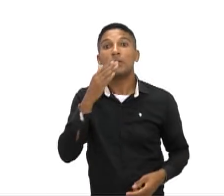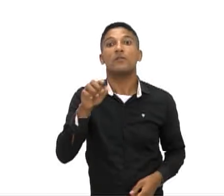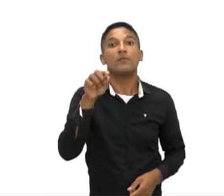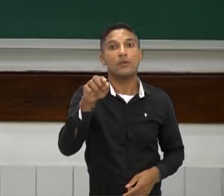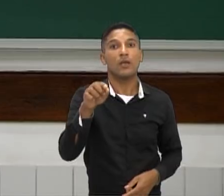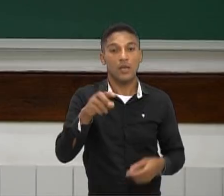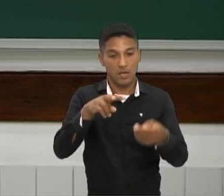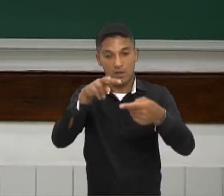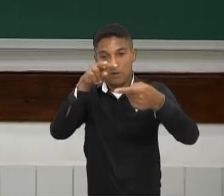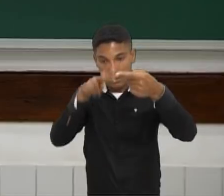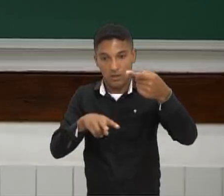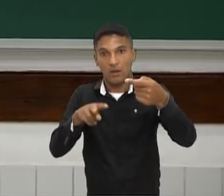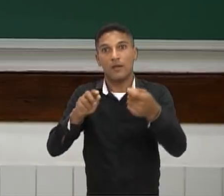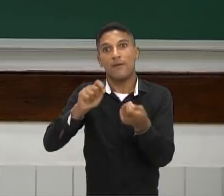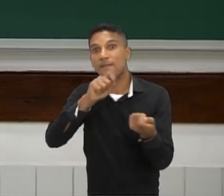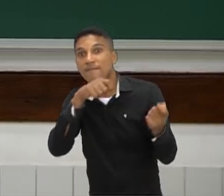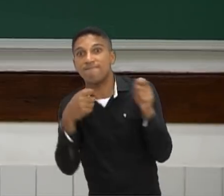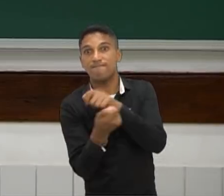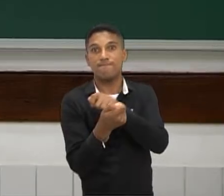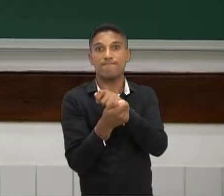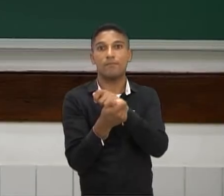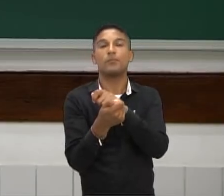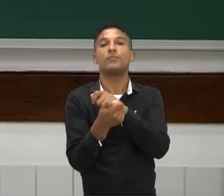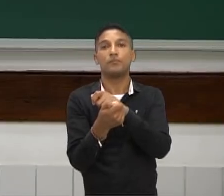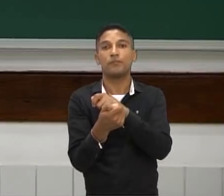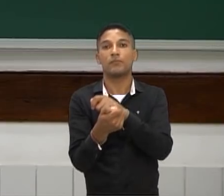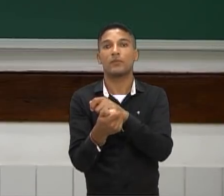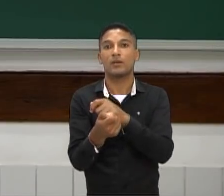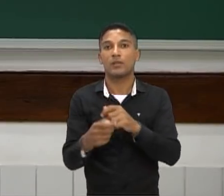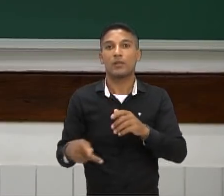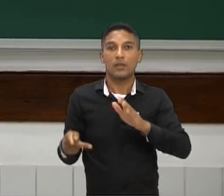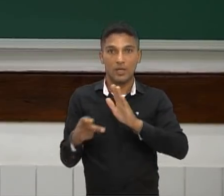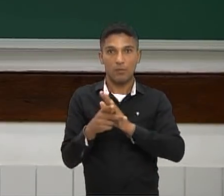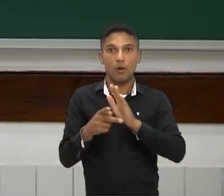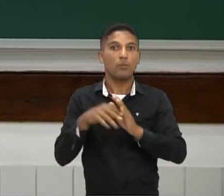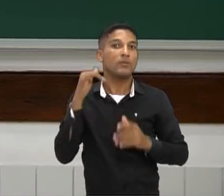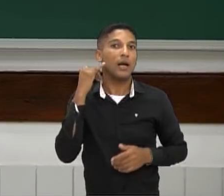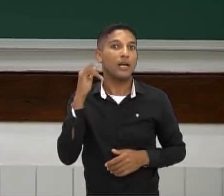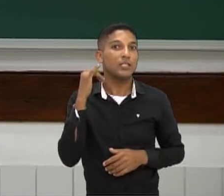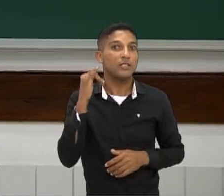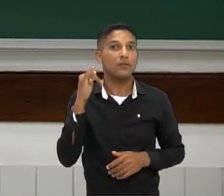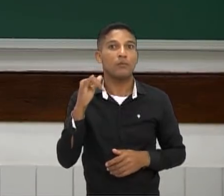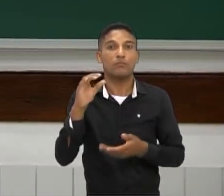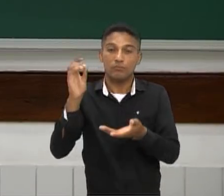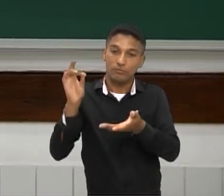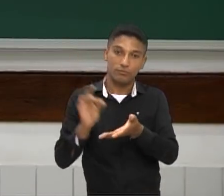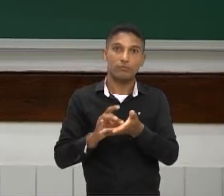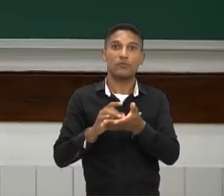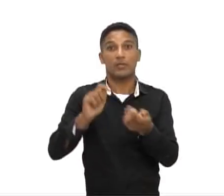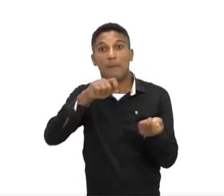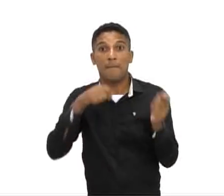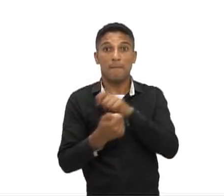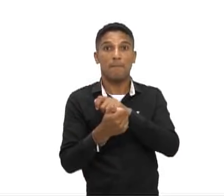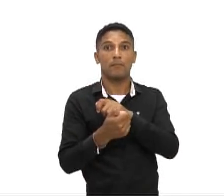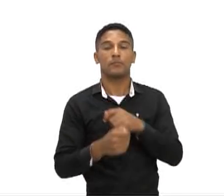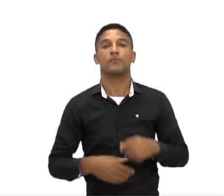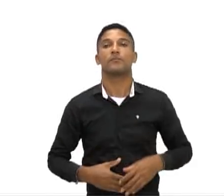vocês reescrever de forma que ele atenda à versão original da narrativa. Tá? Um tempo para mais esse exercício.